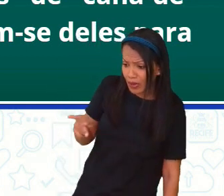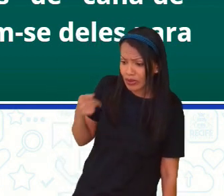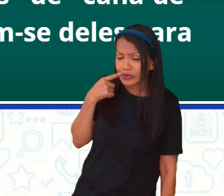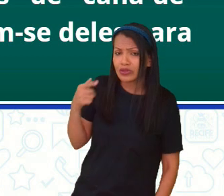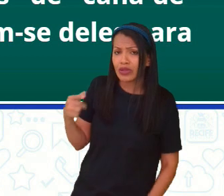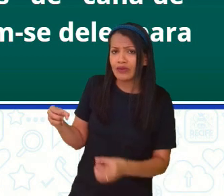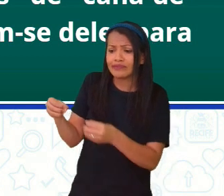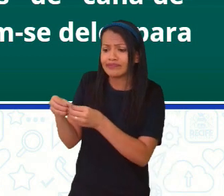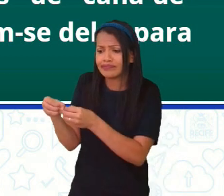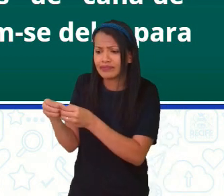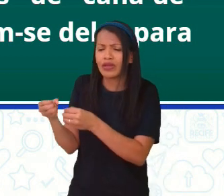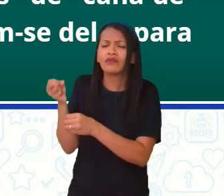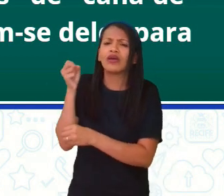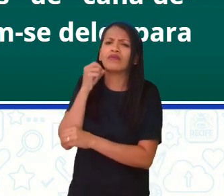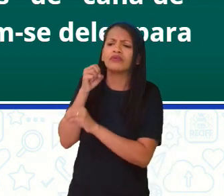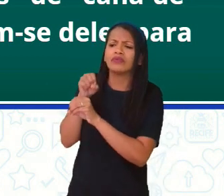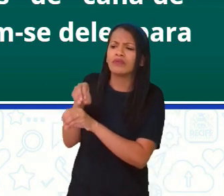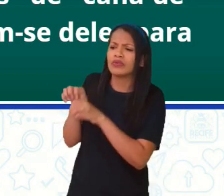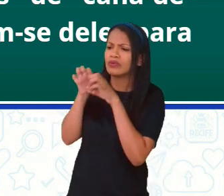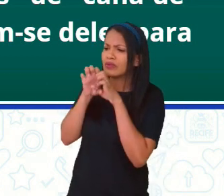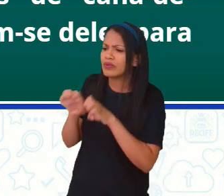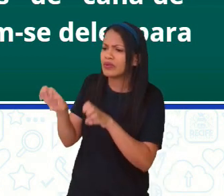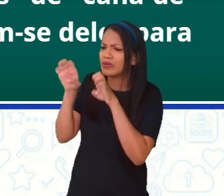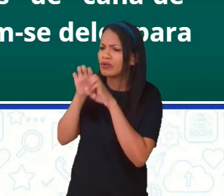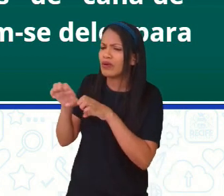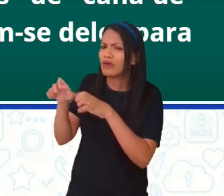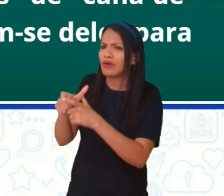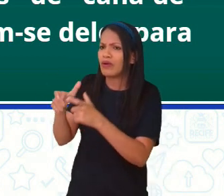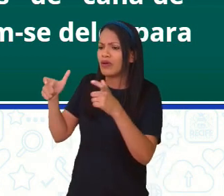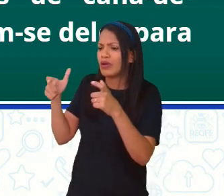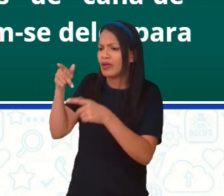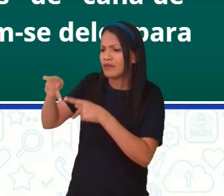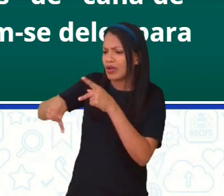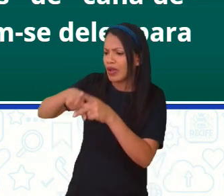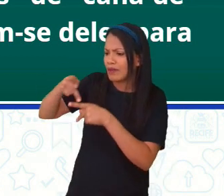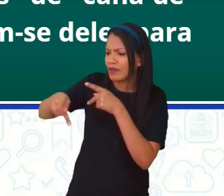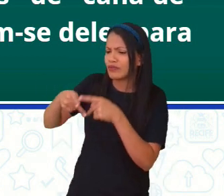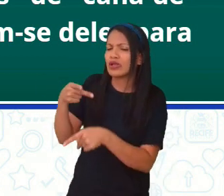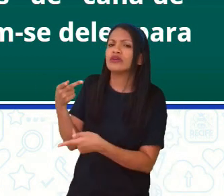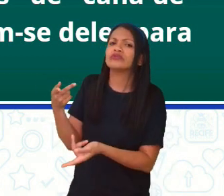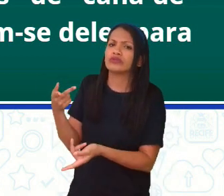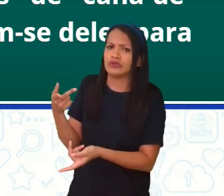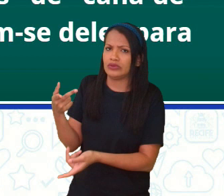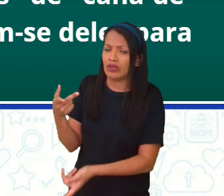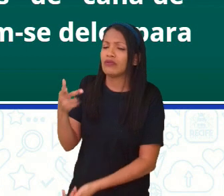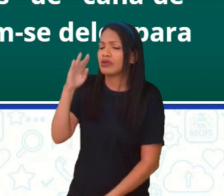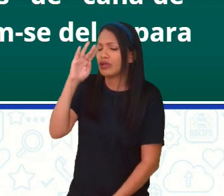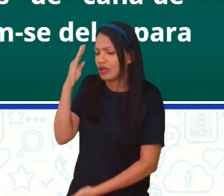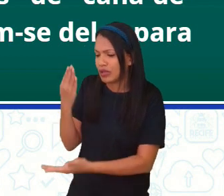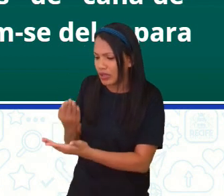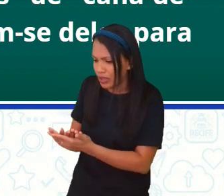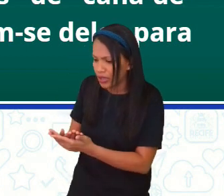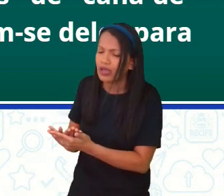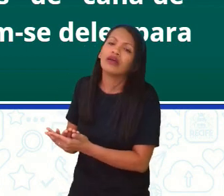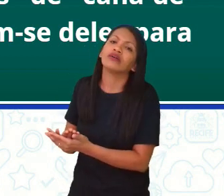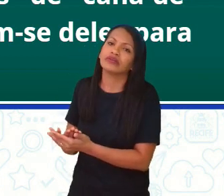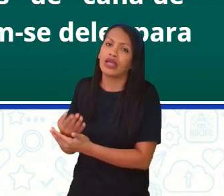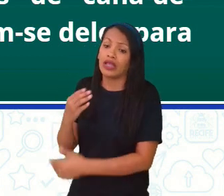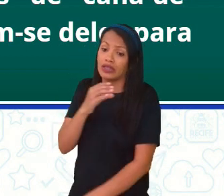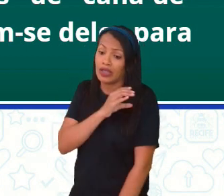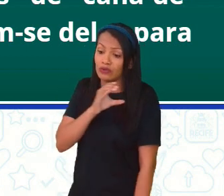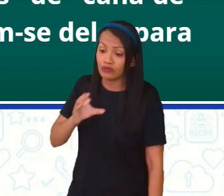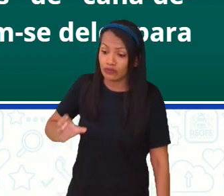para catequizá-las. Era garantir o aumento da população cristã católica no mundo, né,